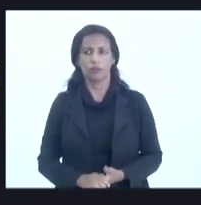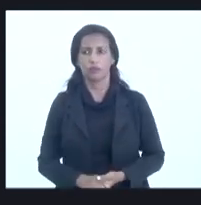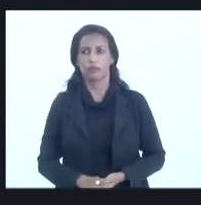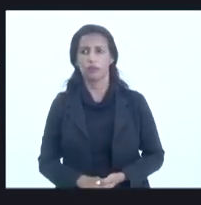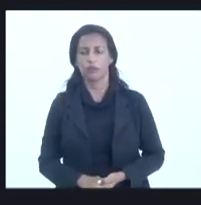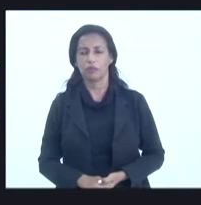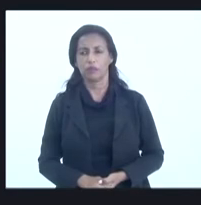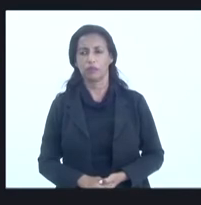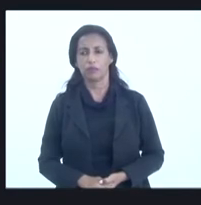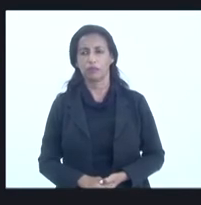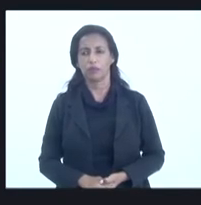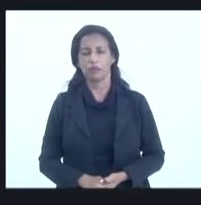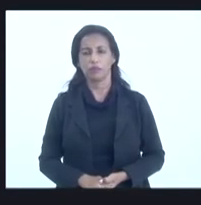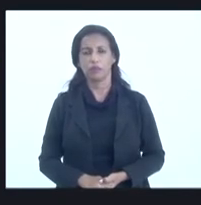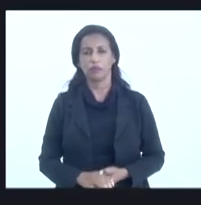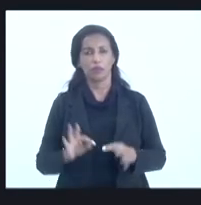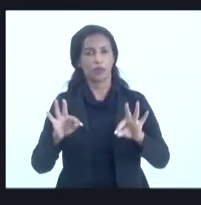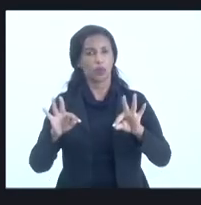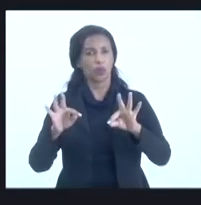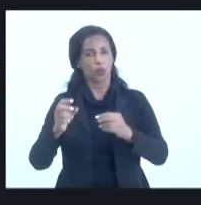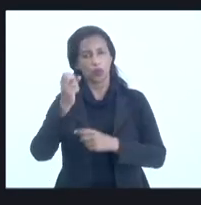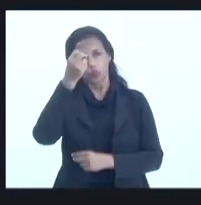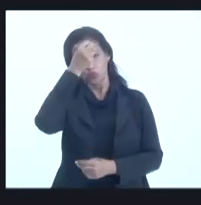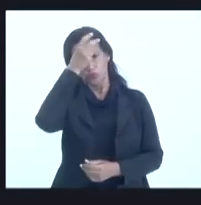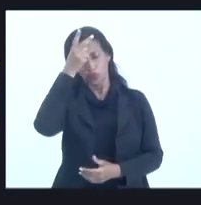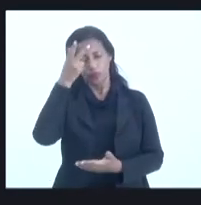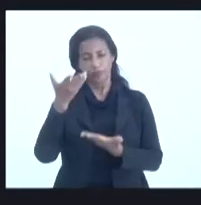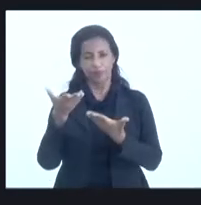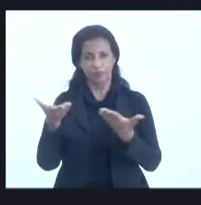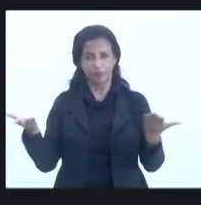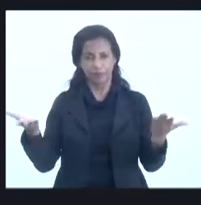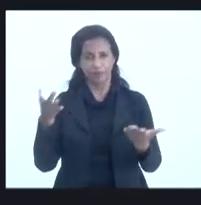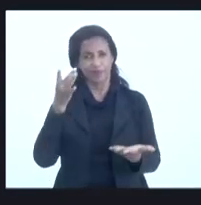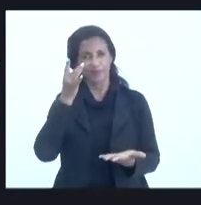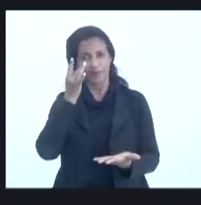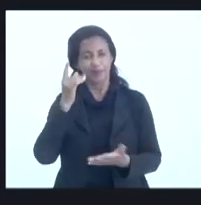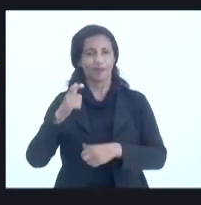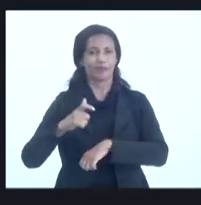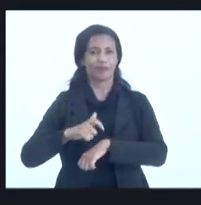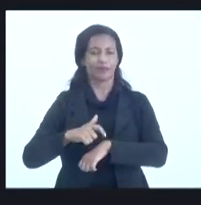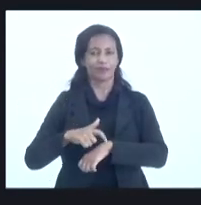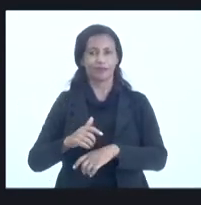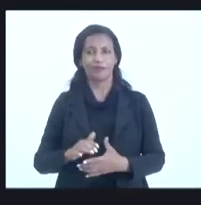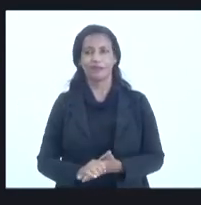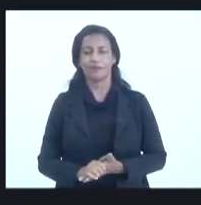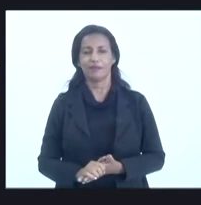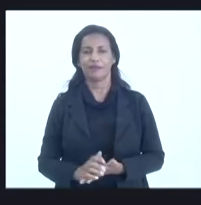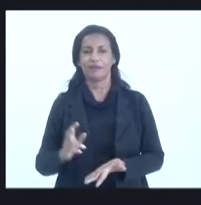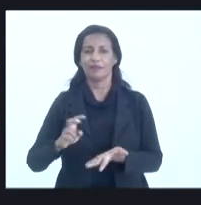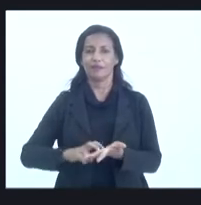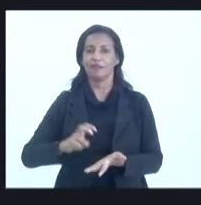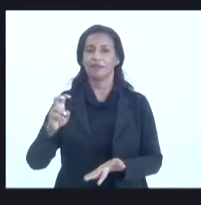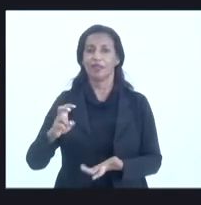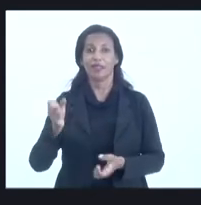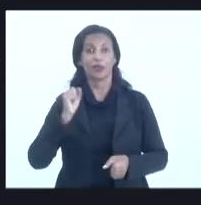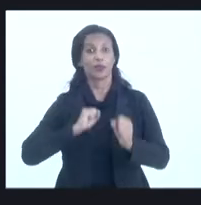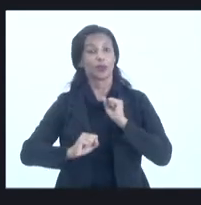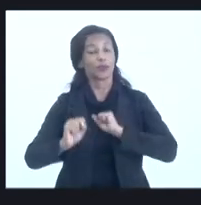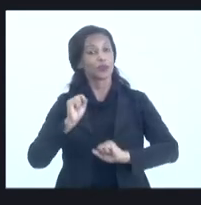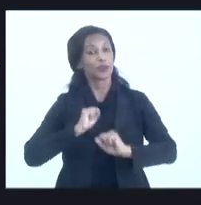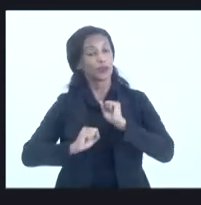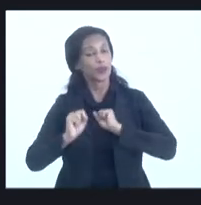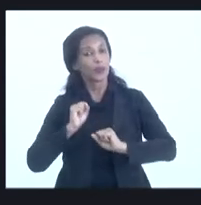é? Todos os prefeitos que aí estão presentes, né, nesse momento da manhã, estão